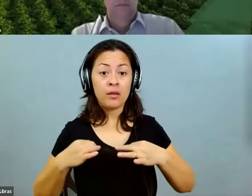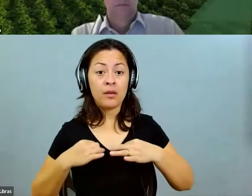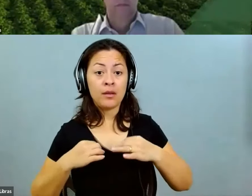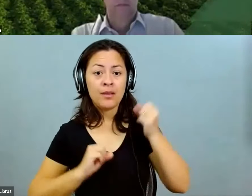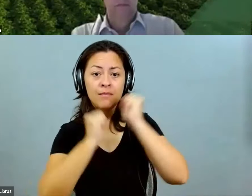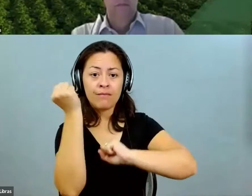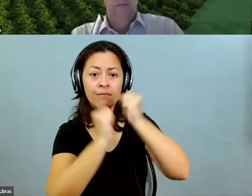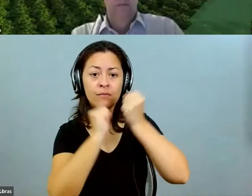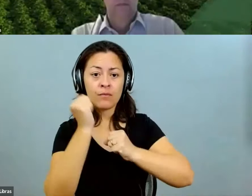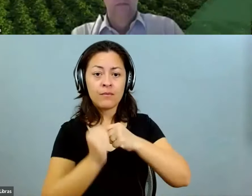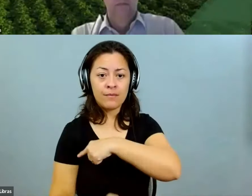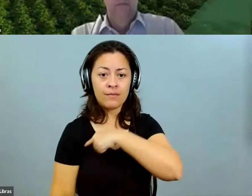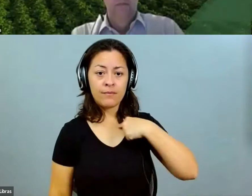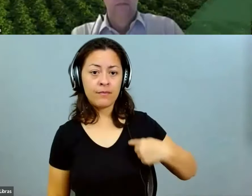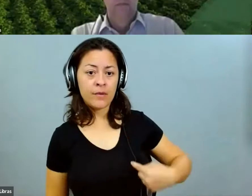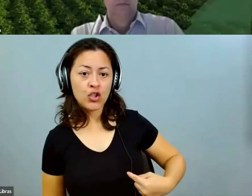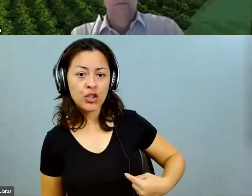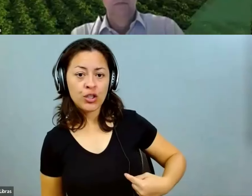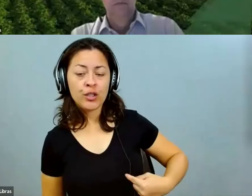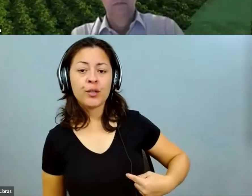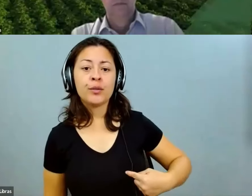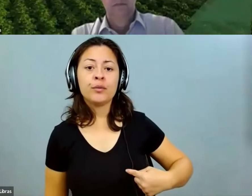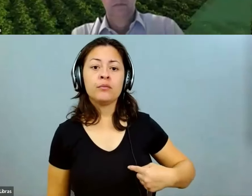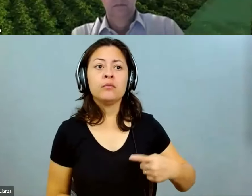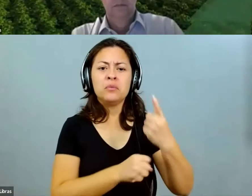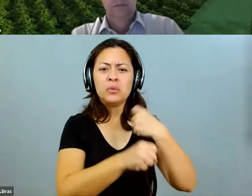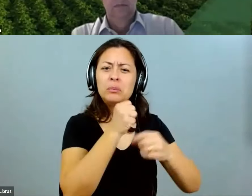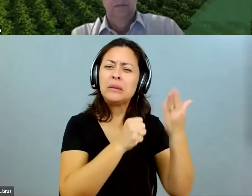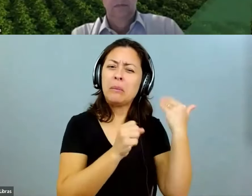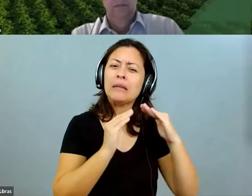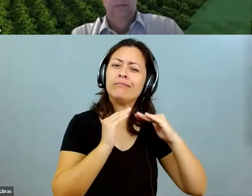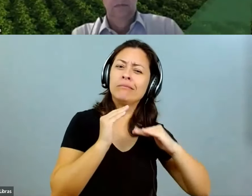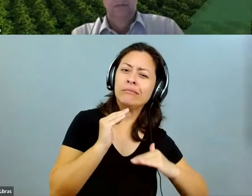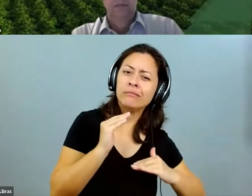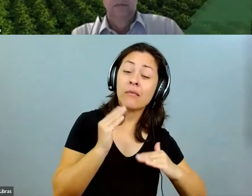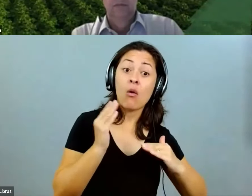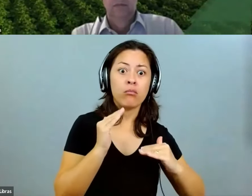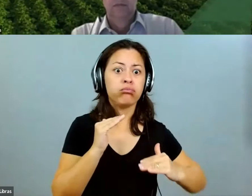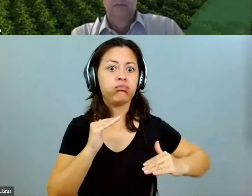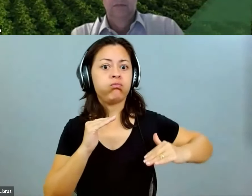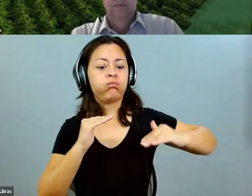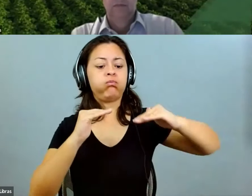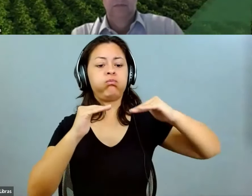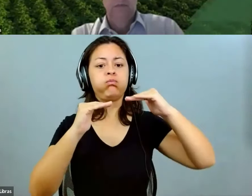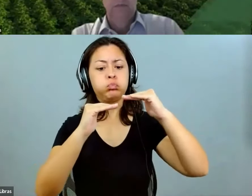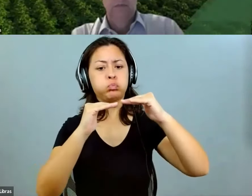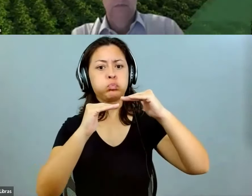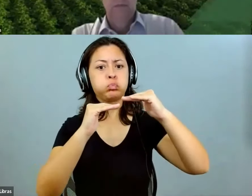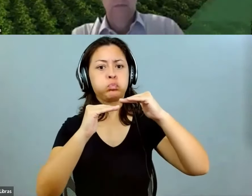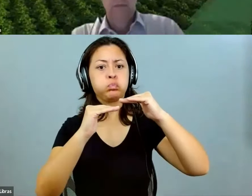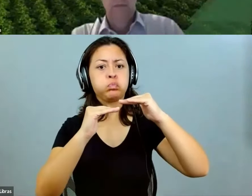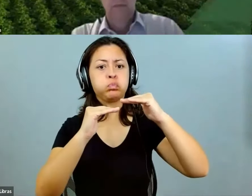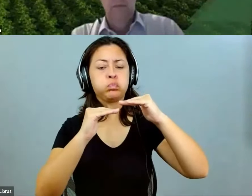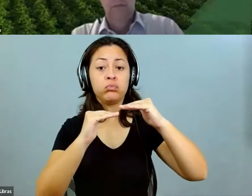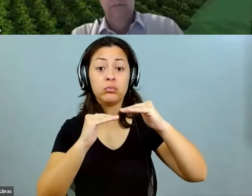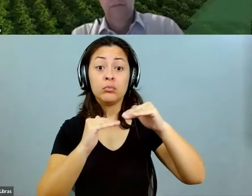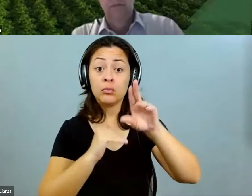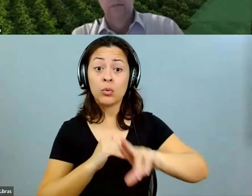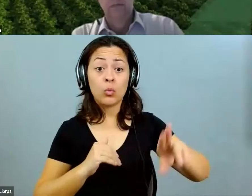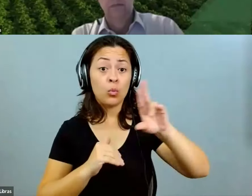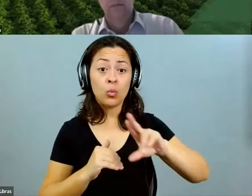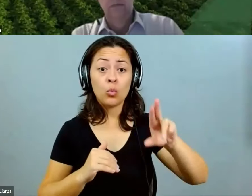também o ano passado num momento mais mais de Down agora voltou PR os patamares um pouquinho Acima da média do uso do do